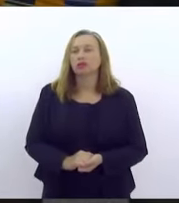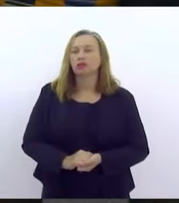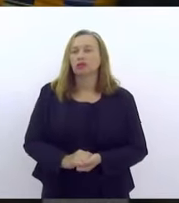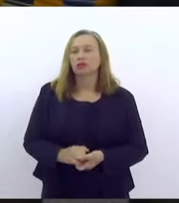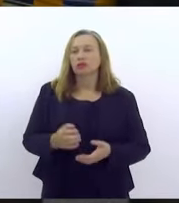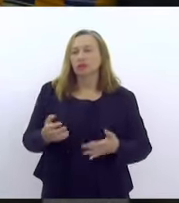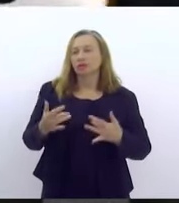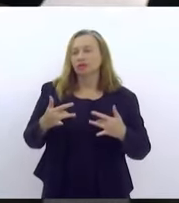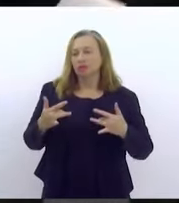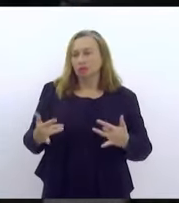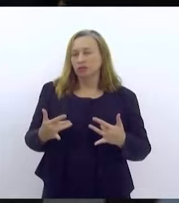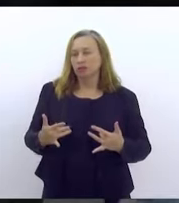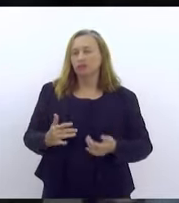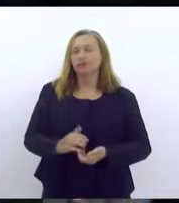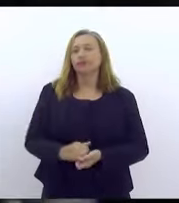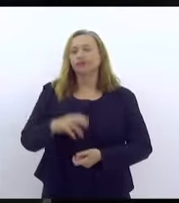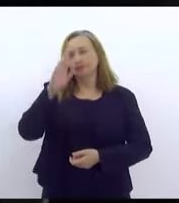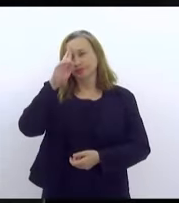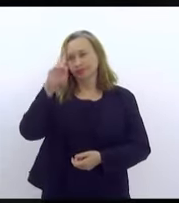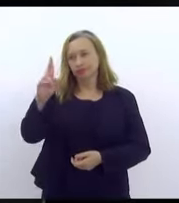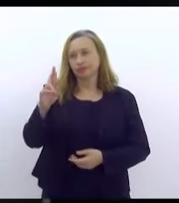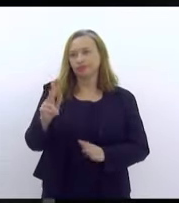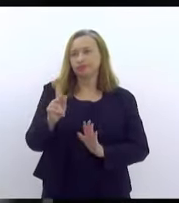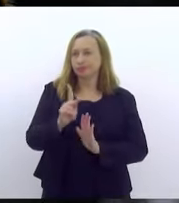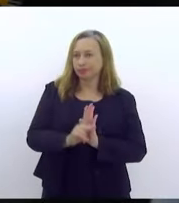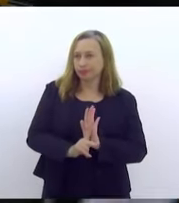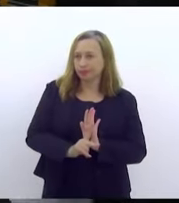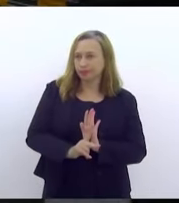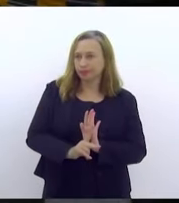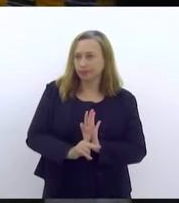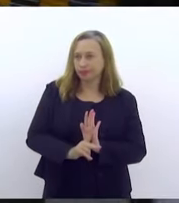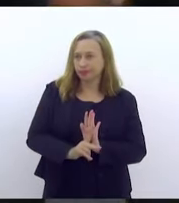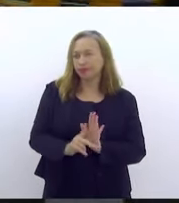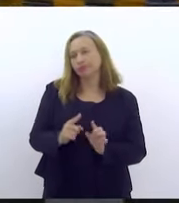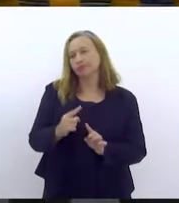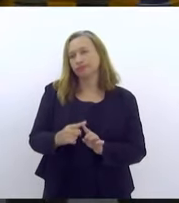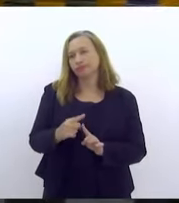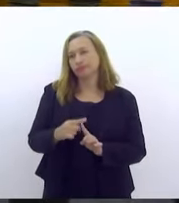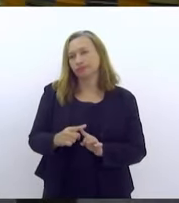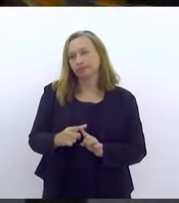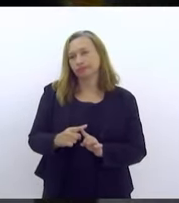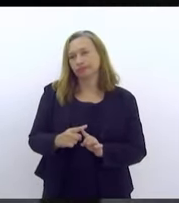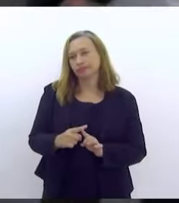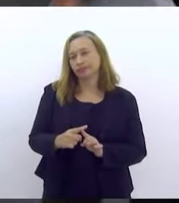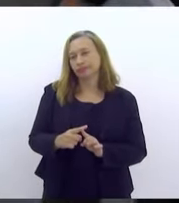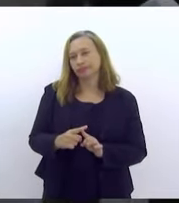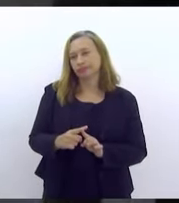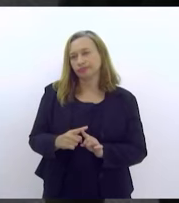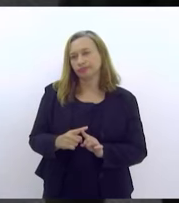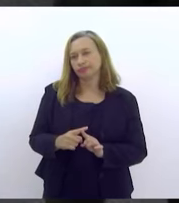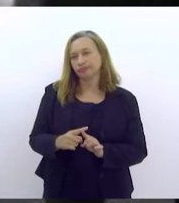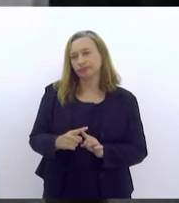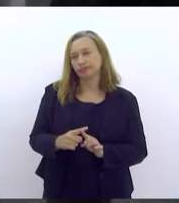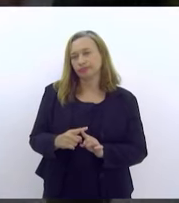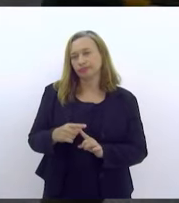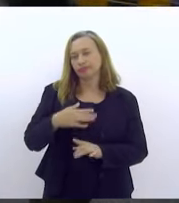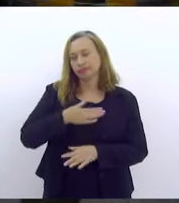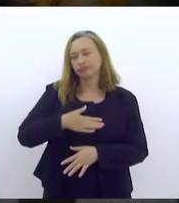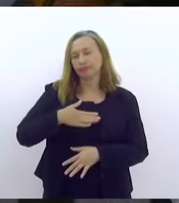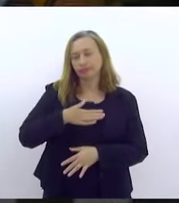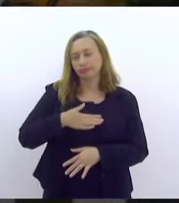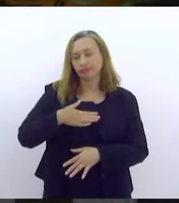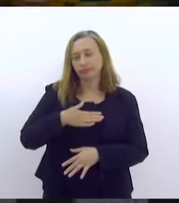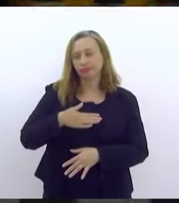queria me solidarizar com Vossa Excelência por esse projeto, porque eu sou um fã antigo da